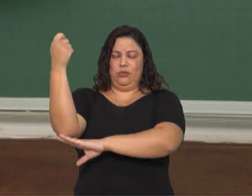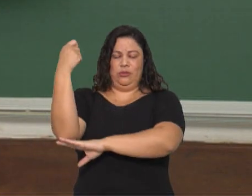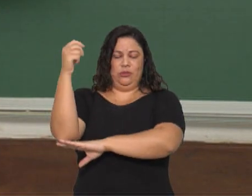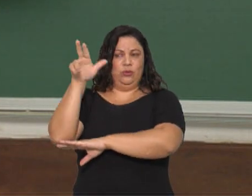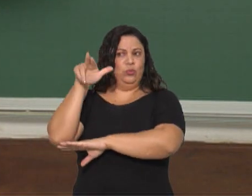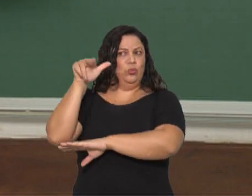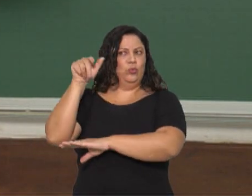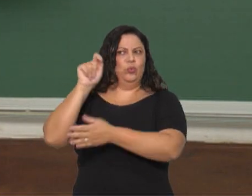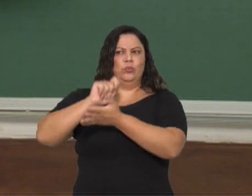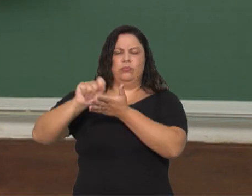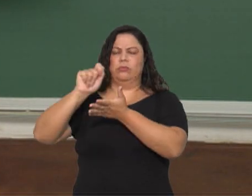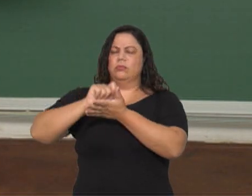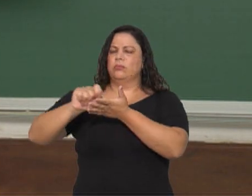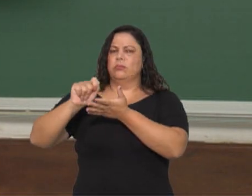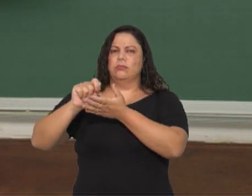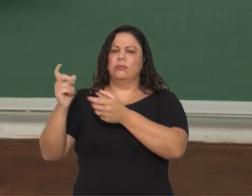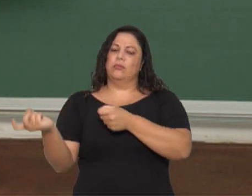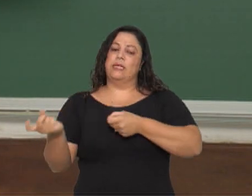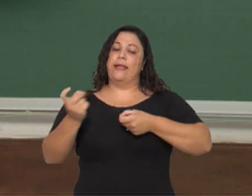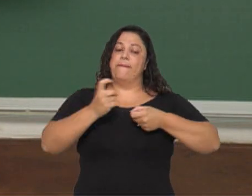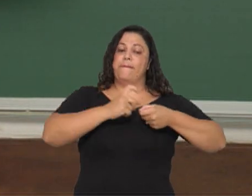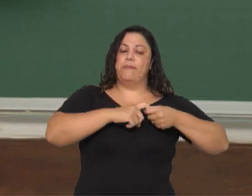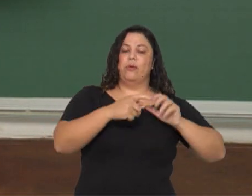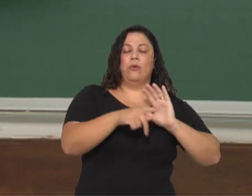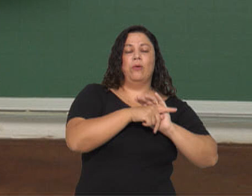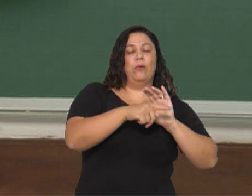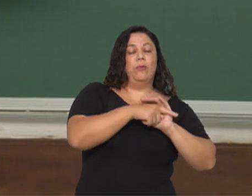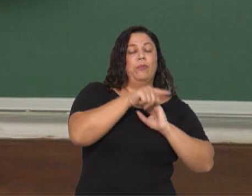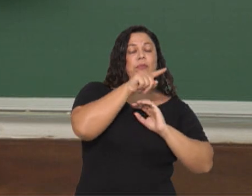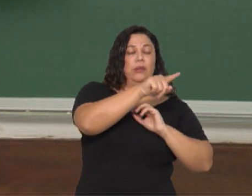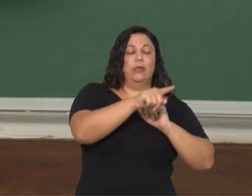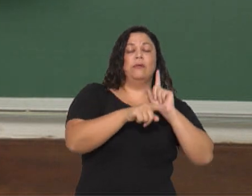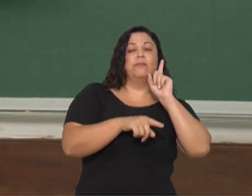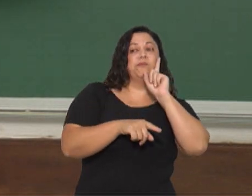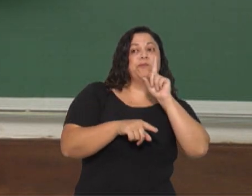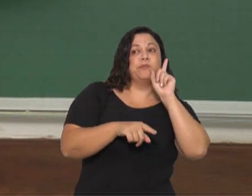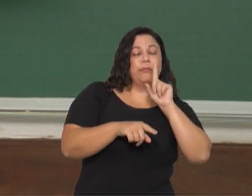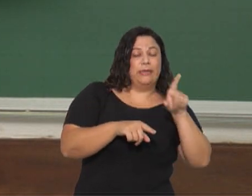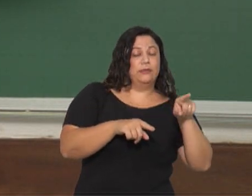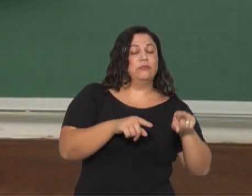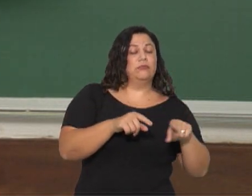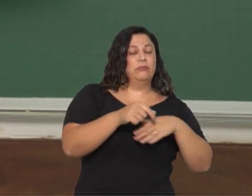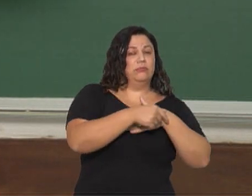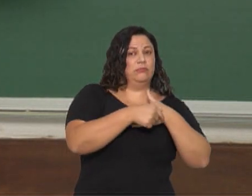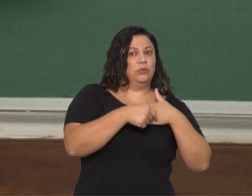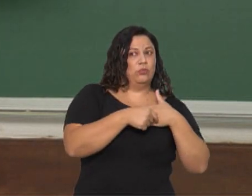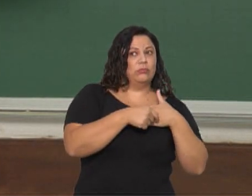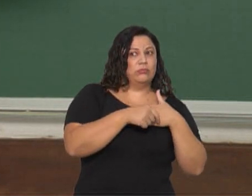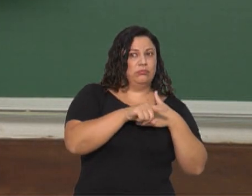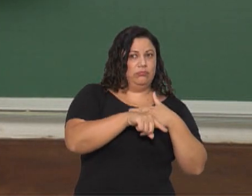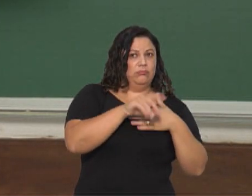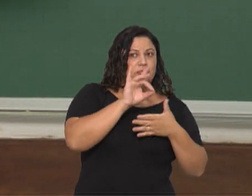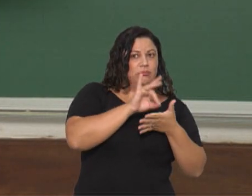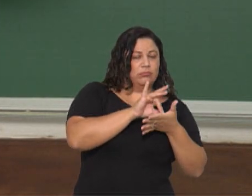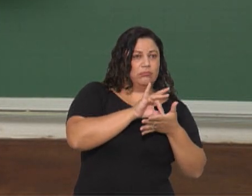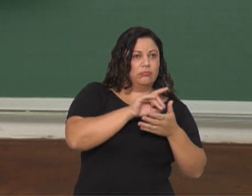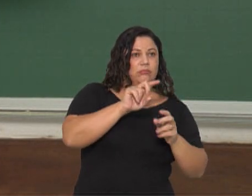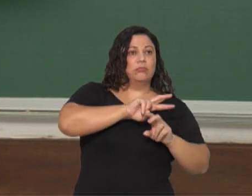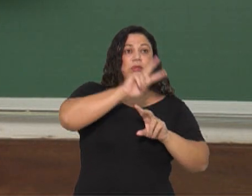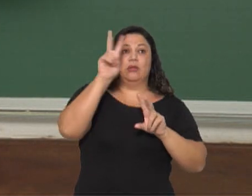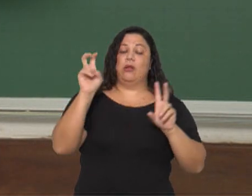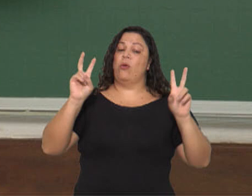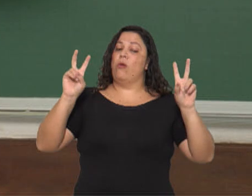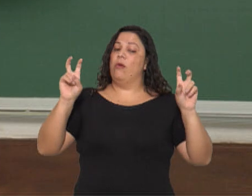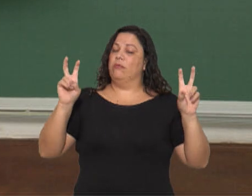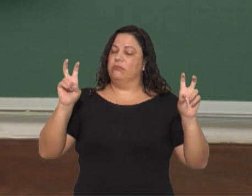e ele pertence então a essa escritora norte-americana. Então, o que nós vamos trazer para vocês na leitura é essa referência